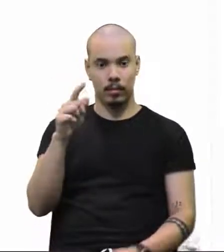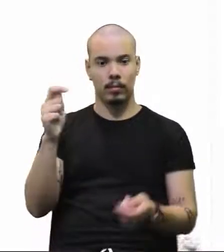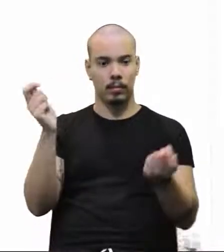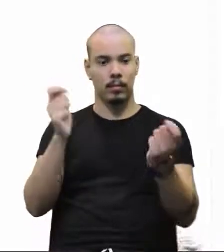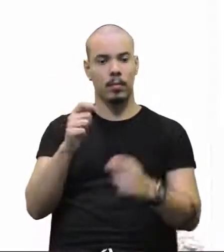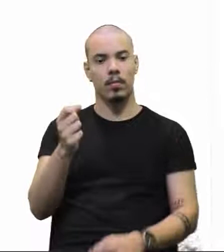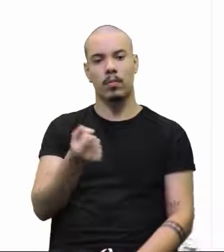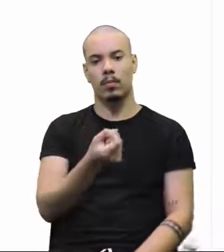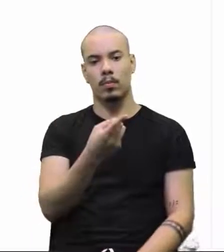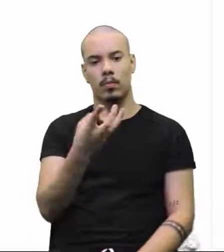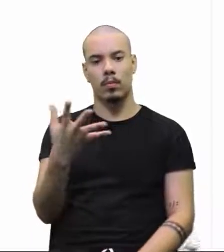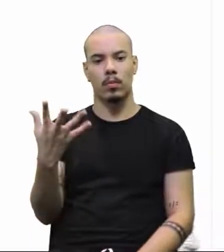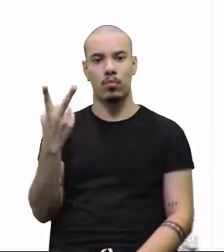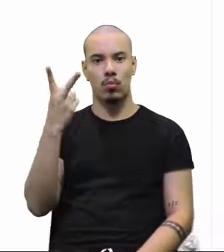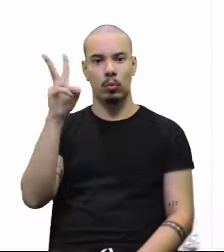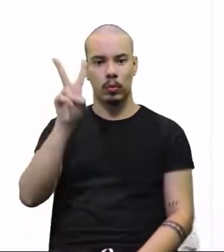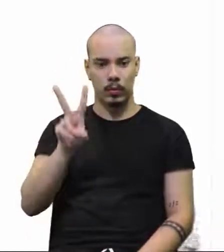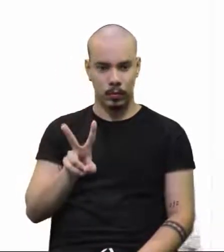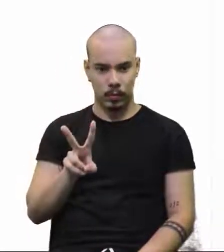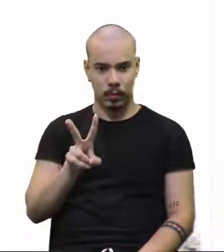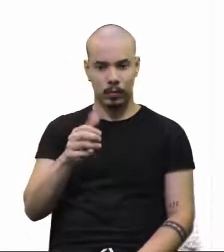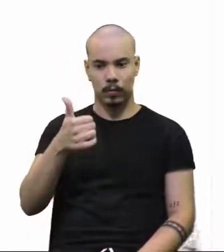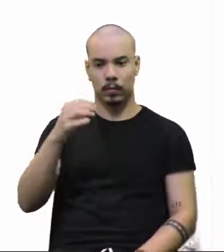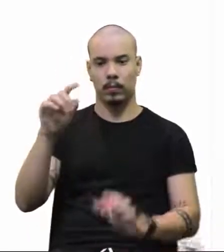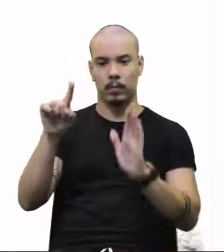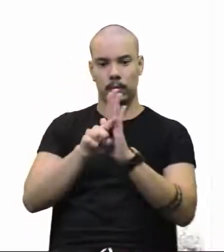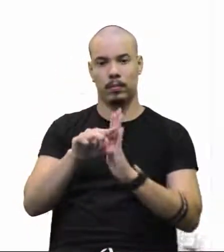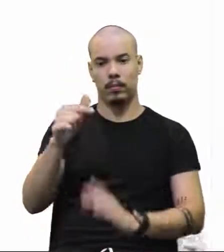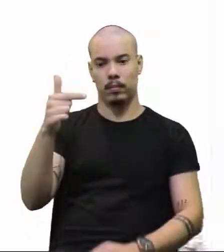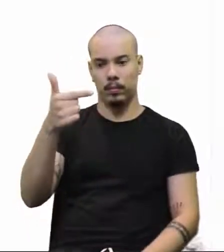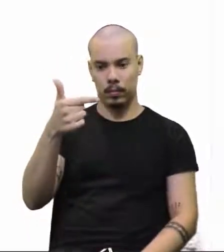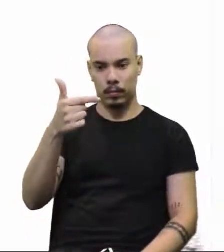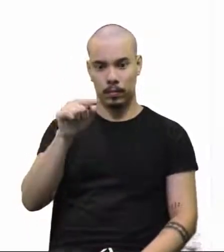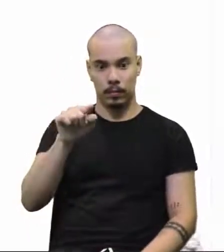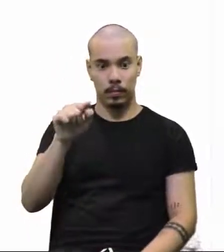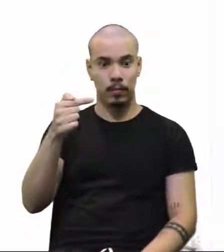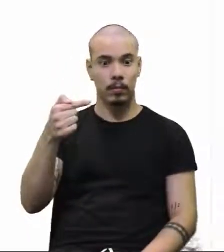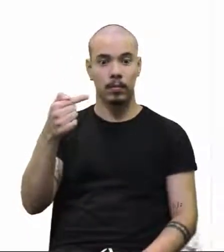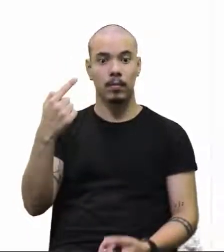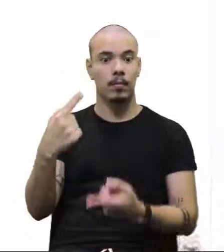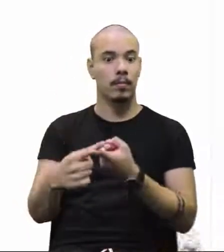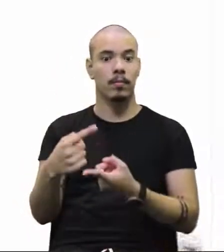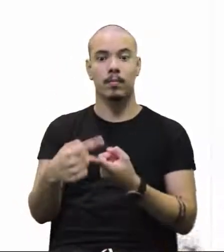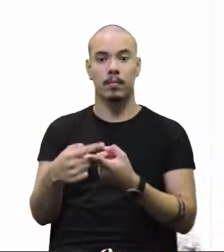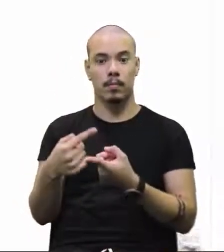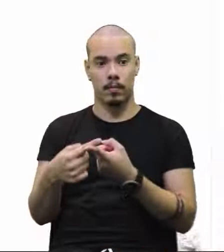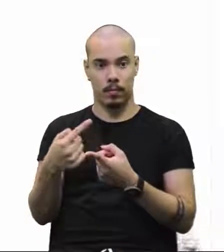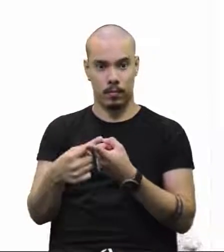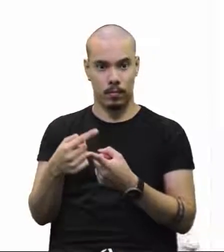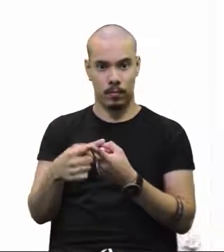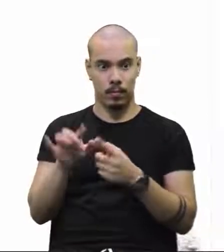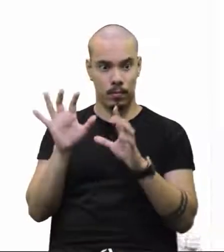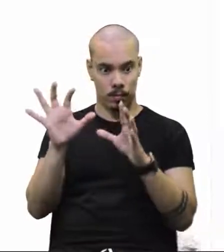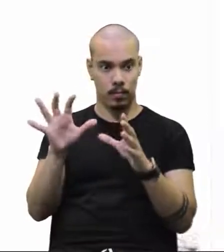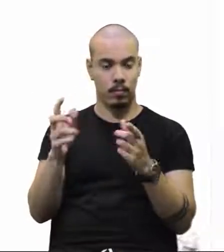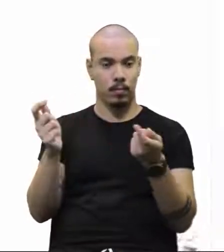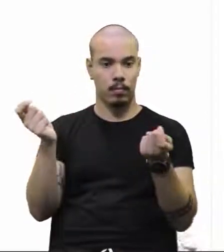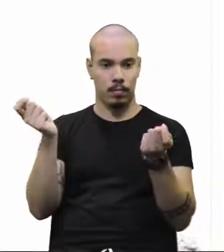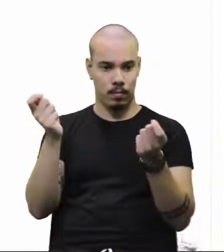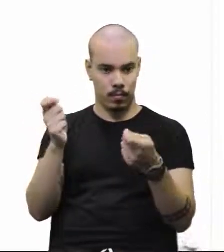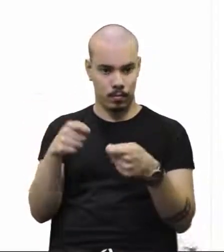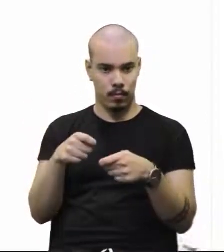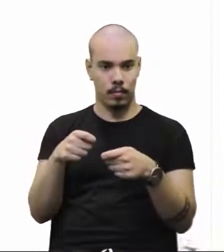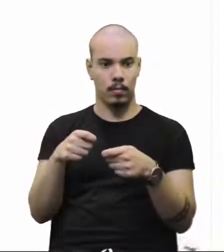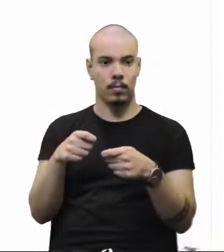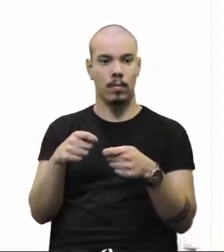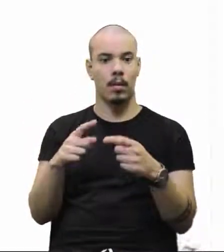vezes. 10 a menos 2 vezes 7. Por quê? Quase não saiu 7. Você pega 2 vezes 2,